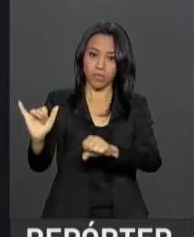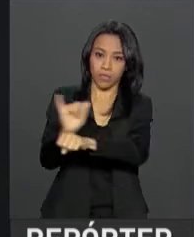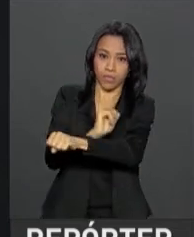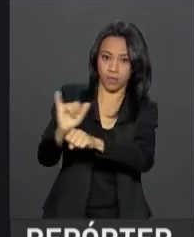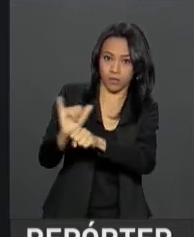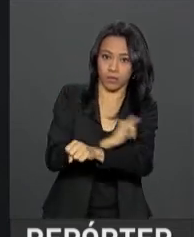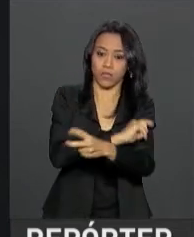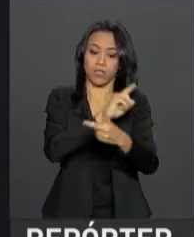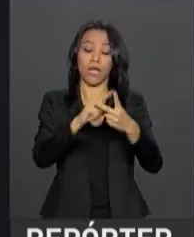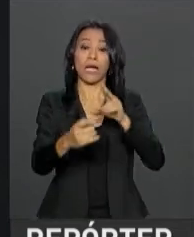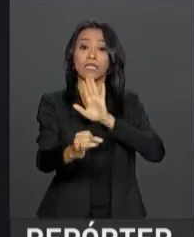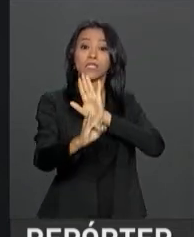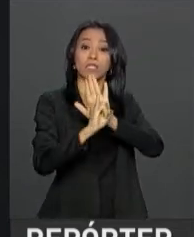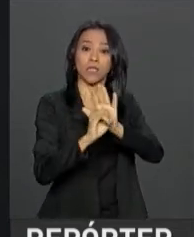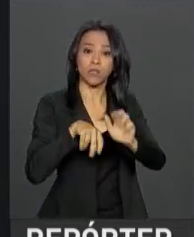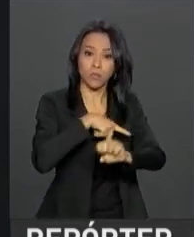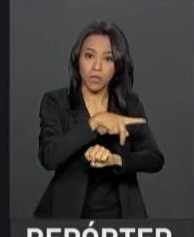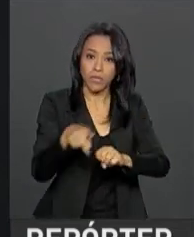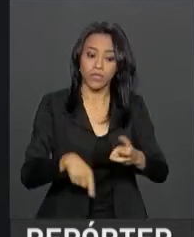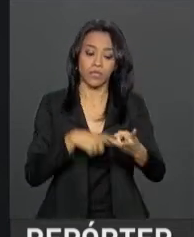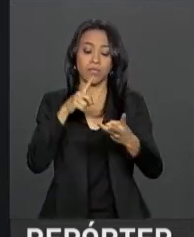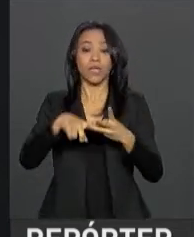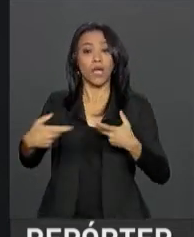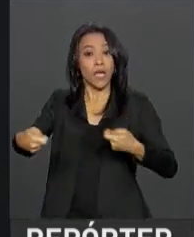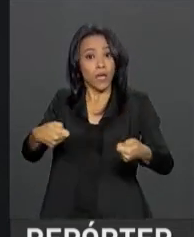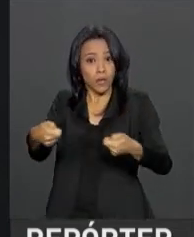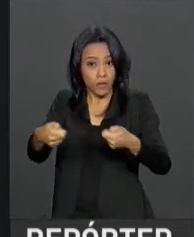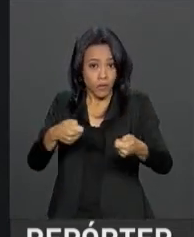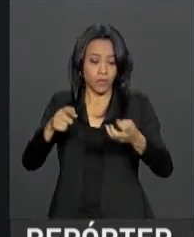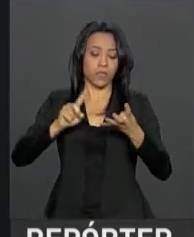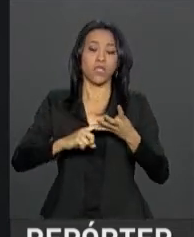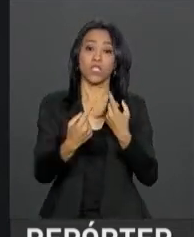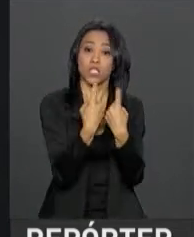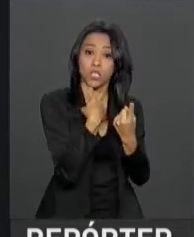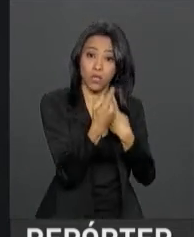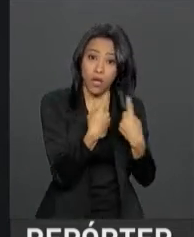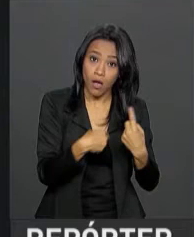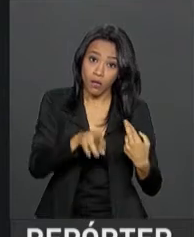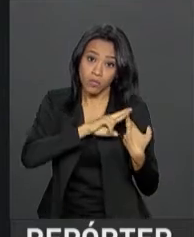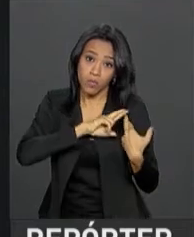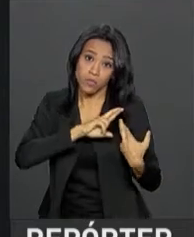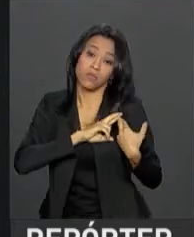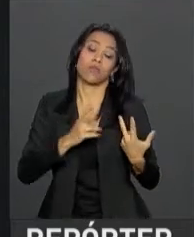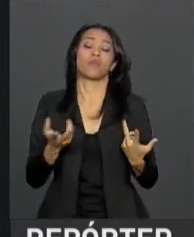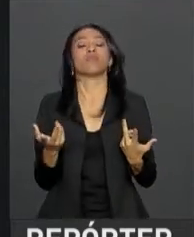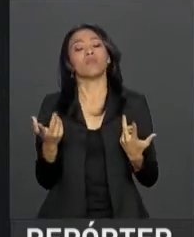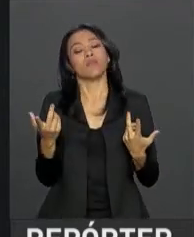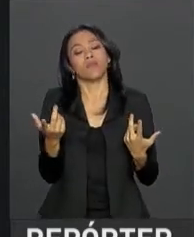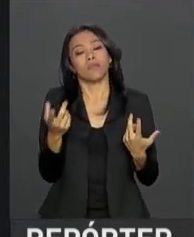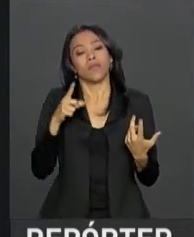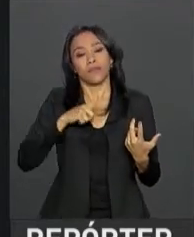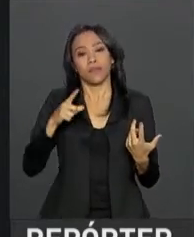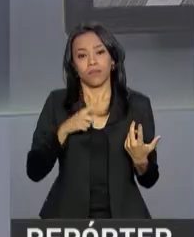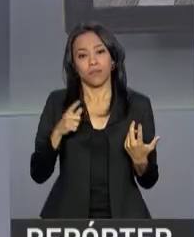nação a melhoria regulatória ao diálogo responsável para um crescimento inclusivo